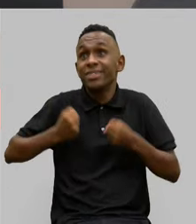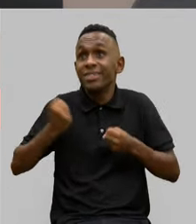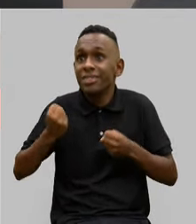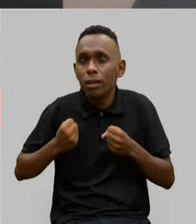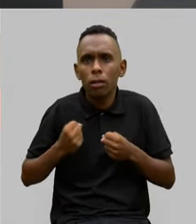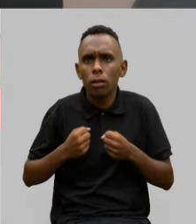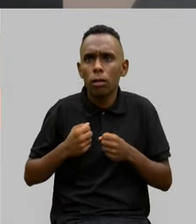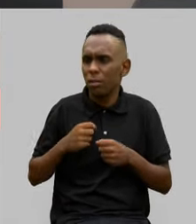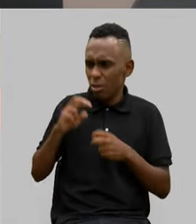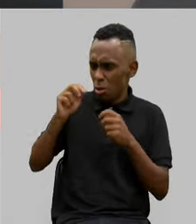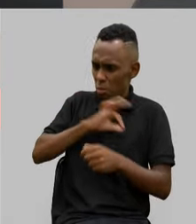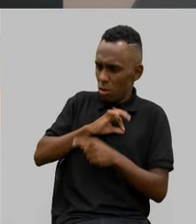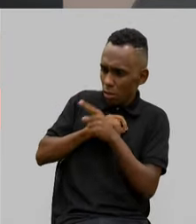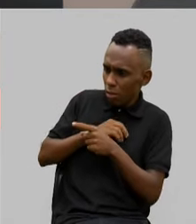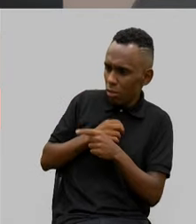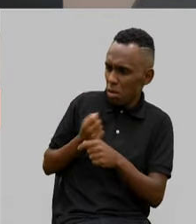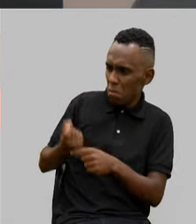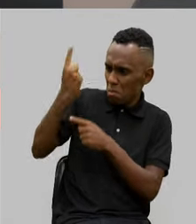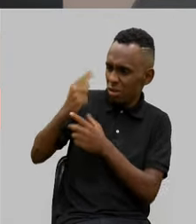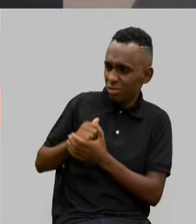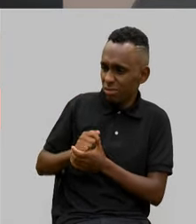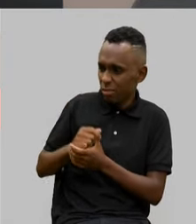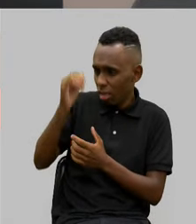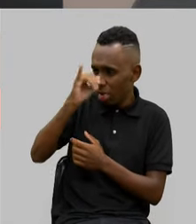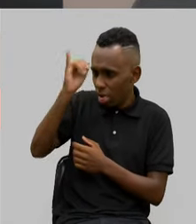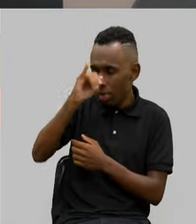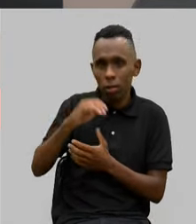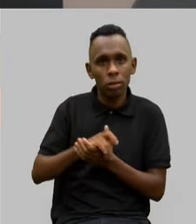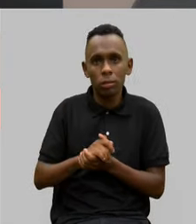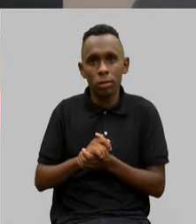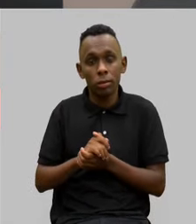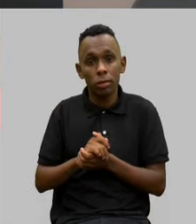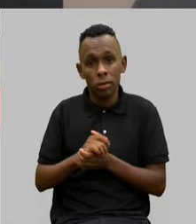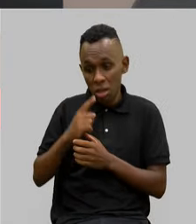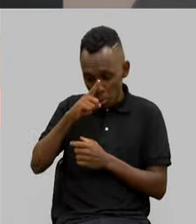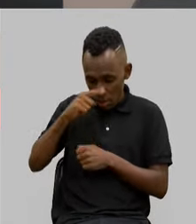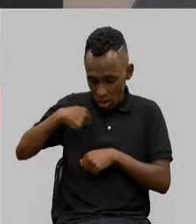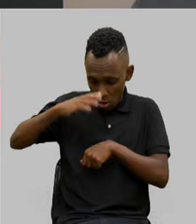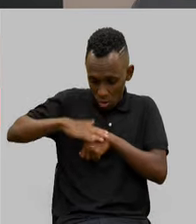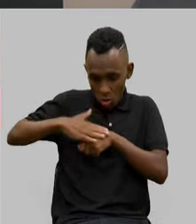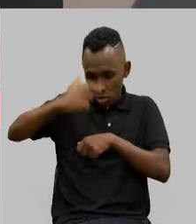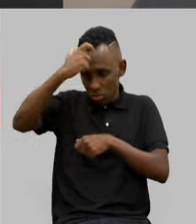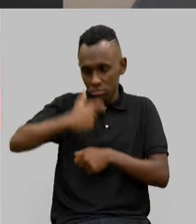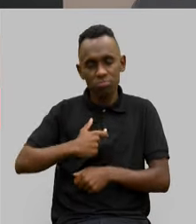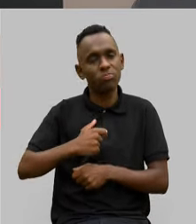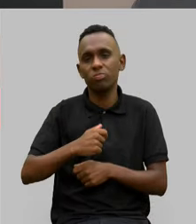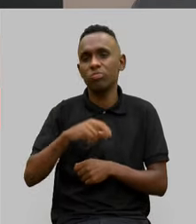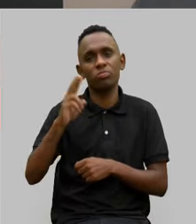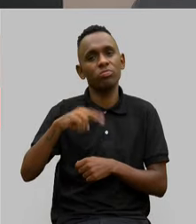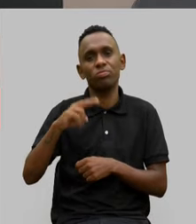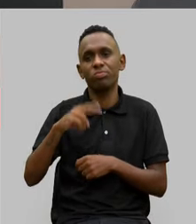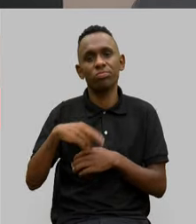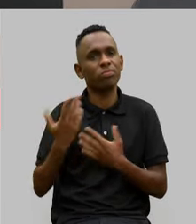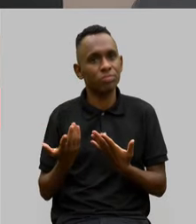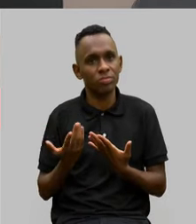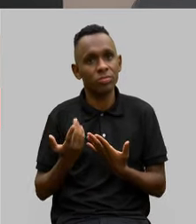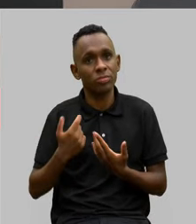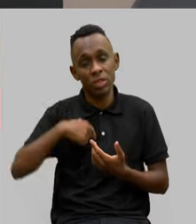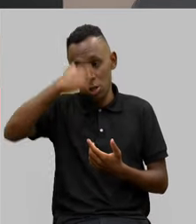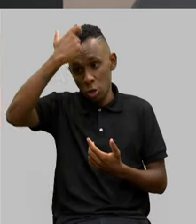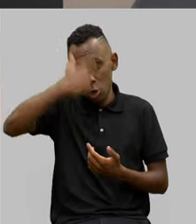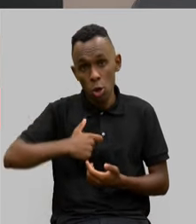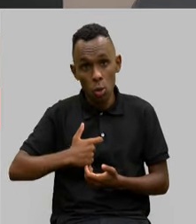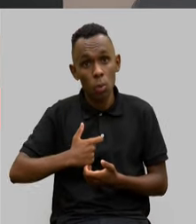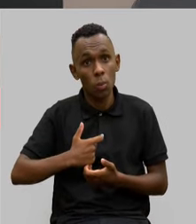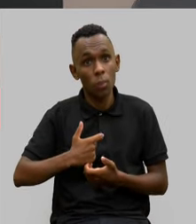idiota né é incapaz de me abordar por quê Porque feliz ou Infelizmente eu sou um